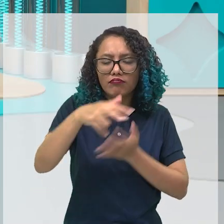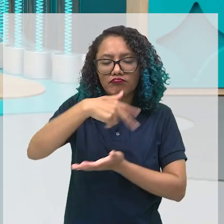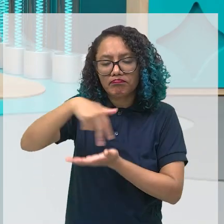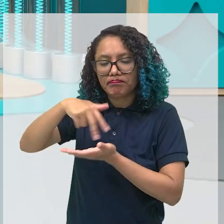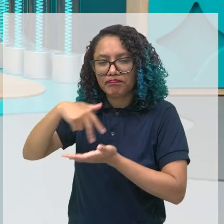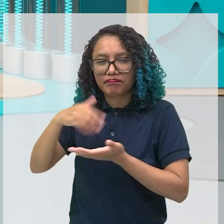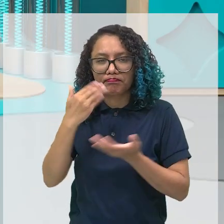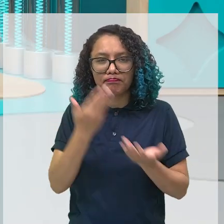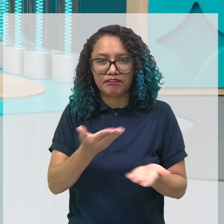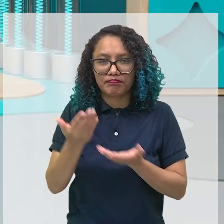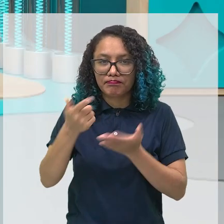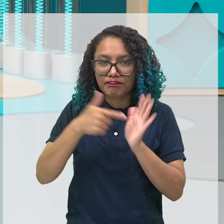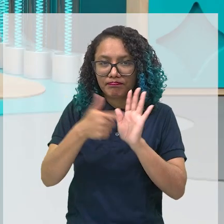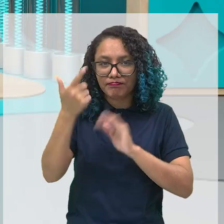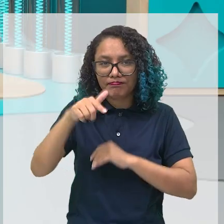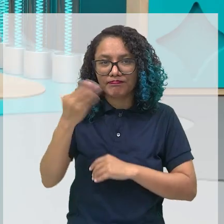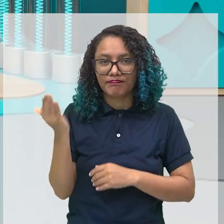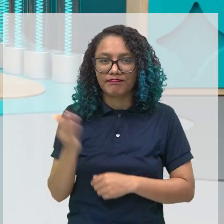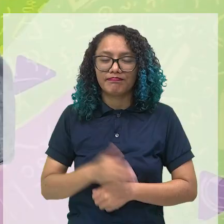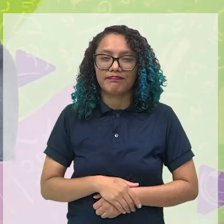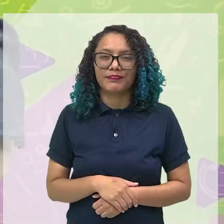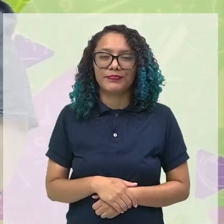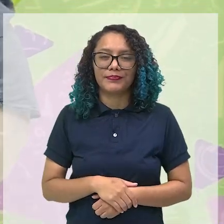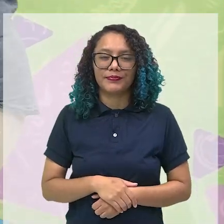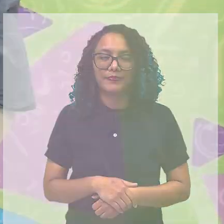com a salsa. Vamos acompanhar novamente?